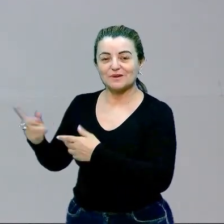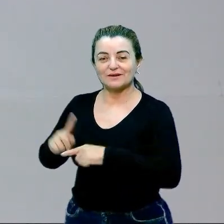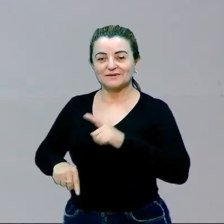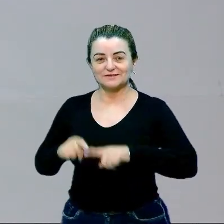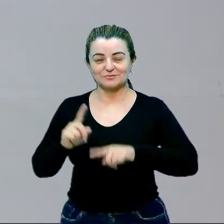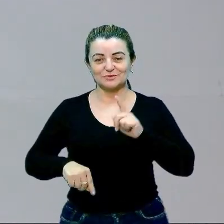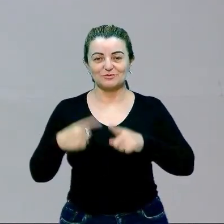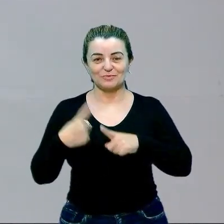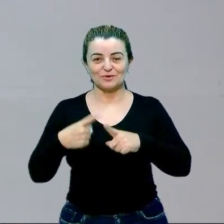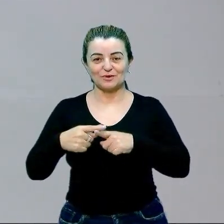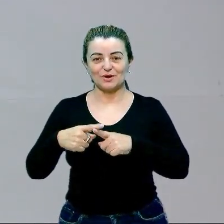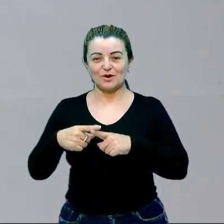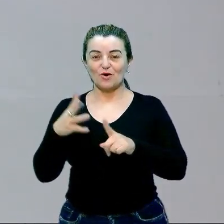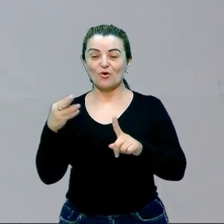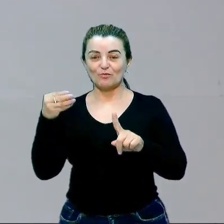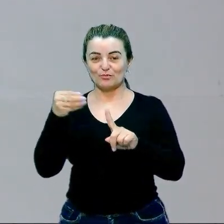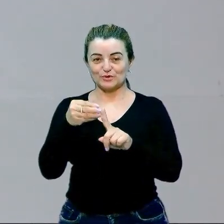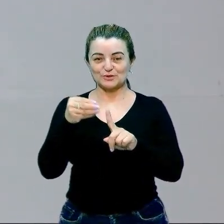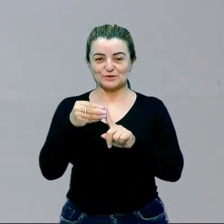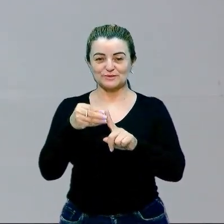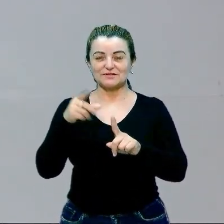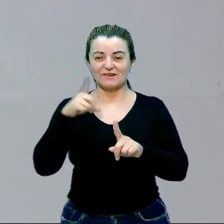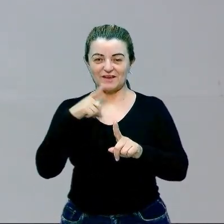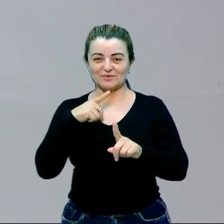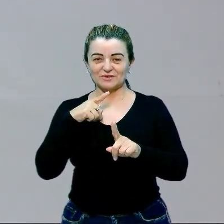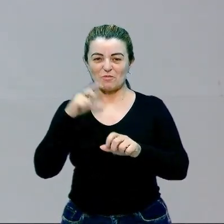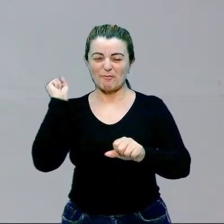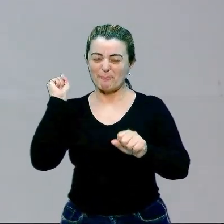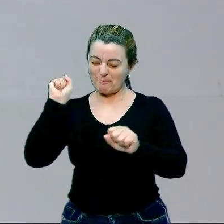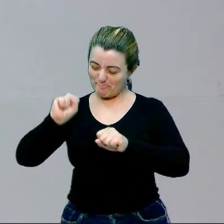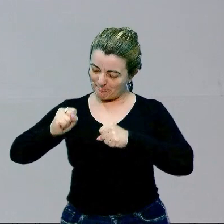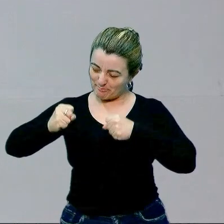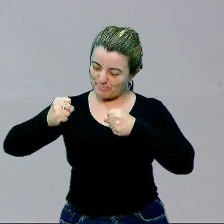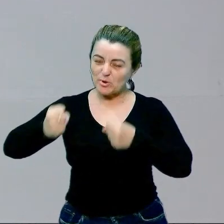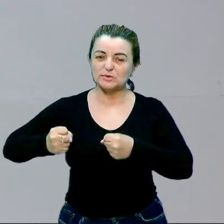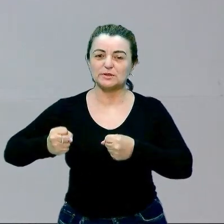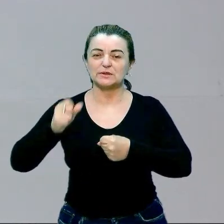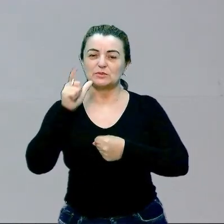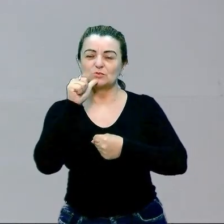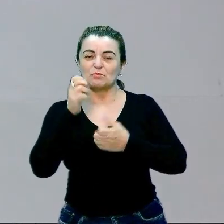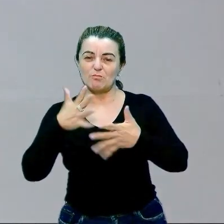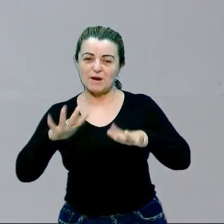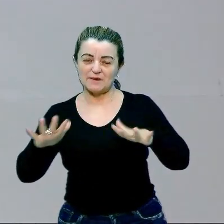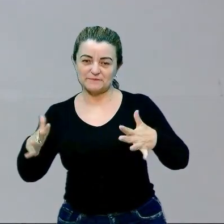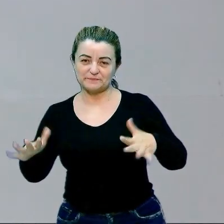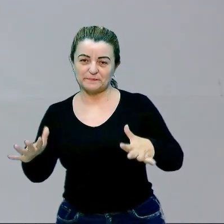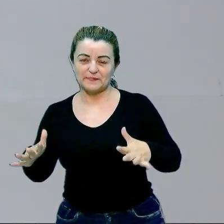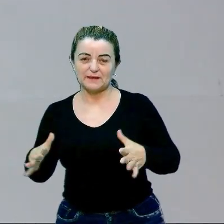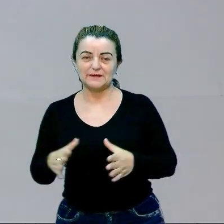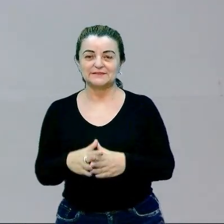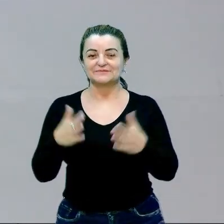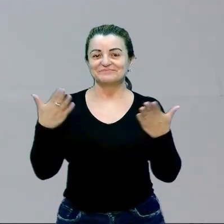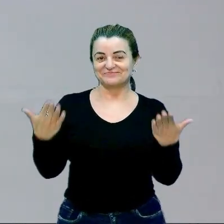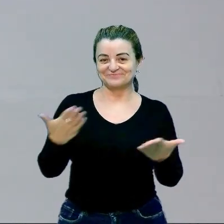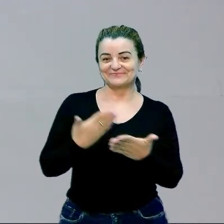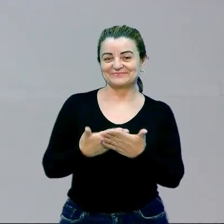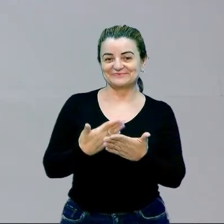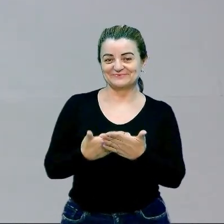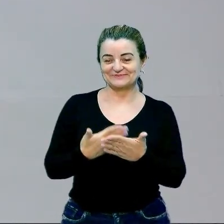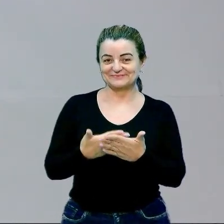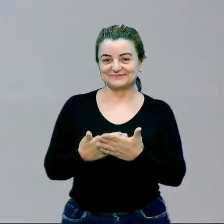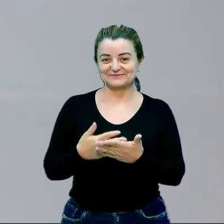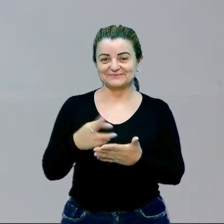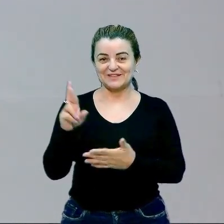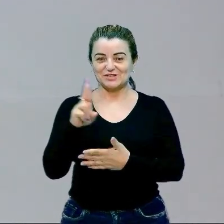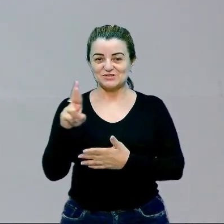objetivo das guerras púnicas era dominar a região do mar Mediterrâneo. Queridos, essa foi a nossa aula de